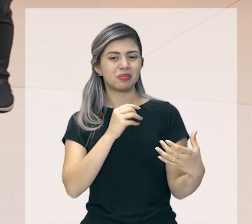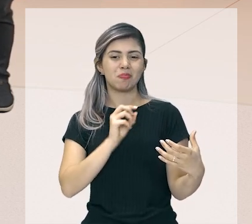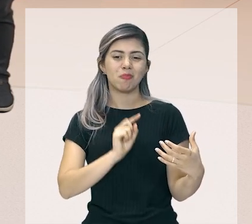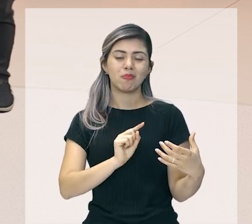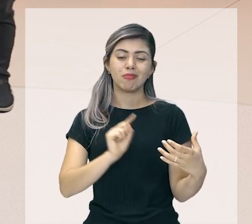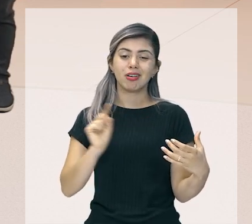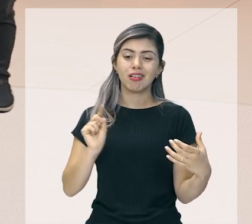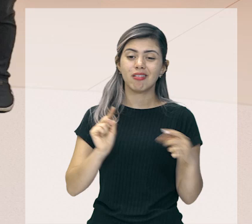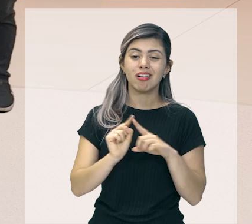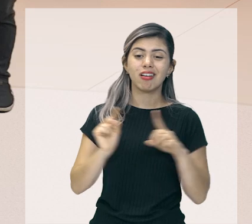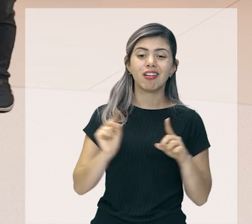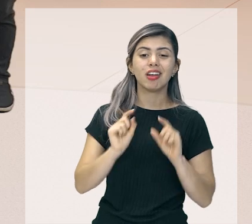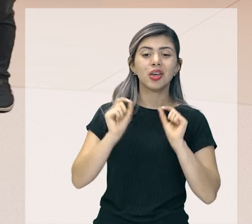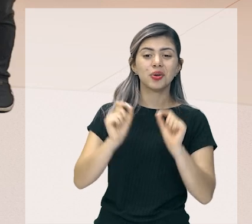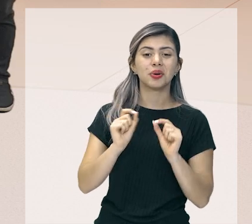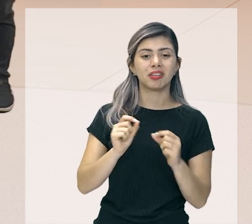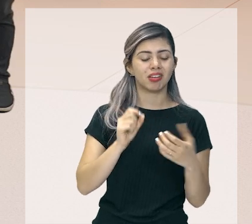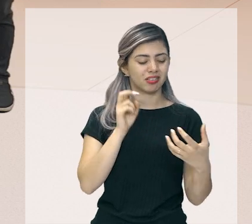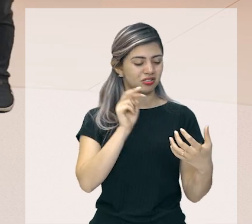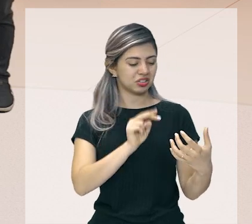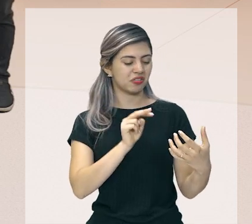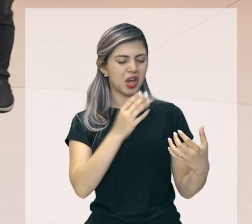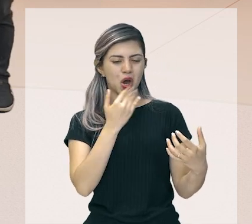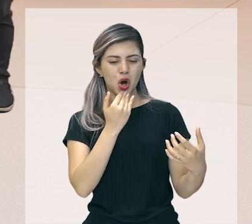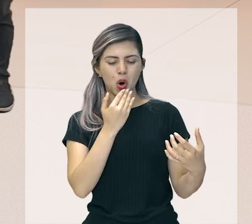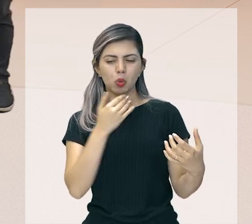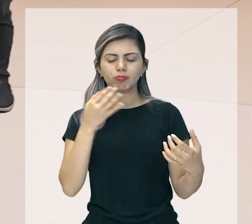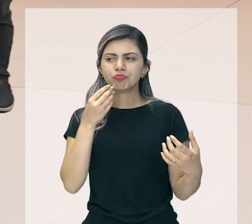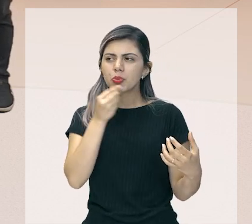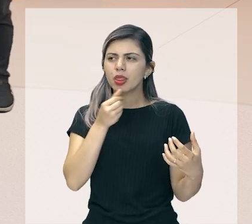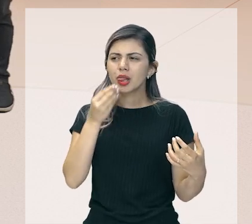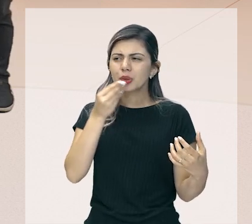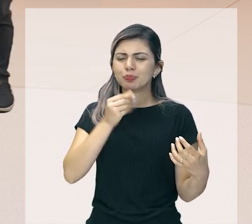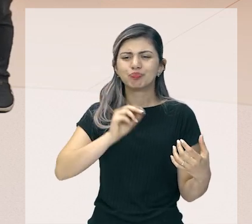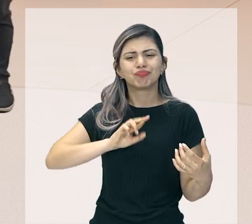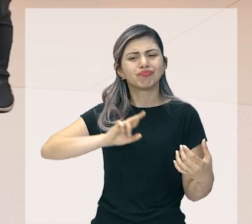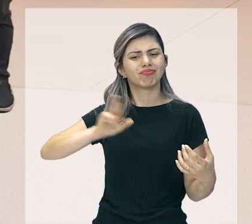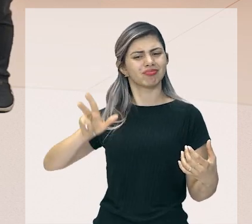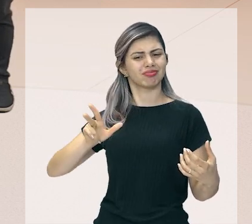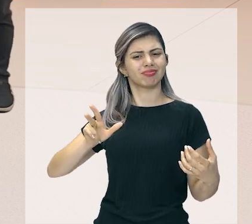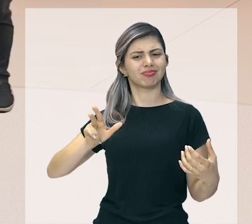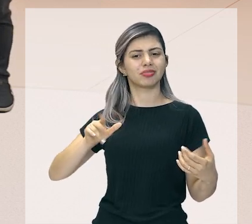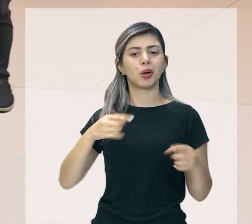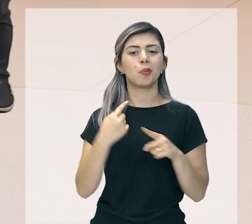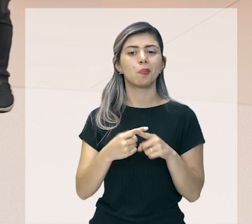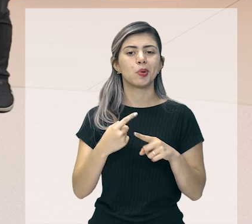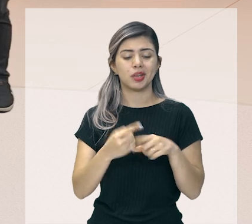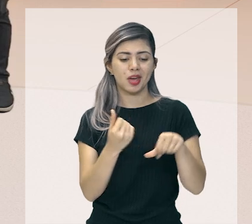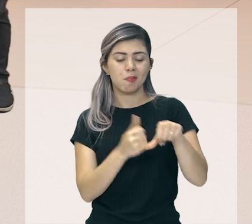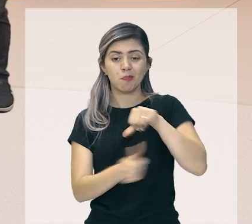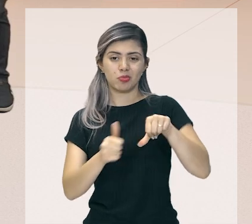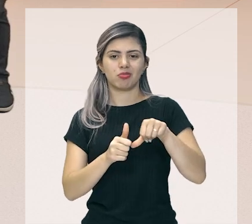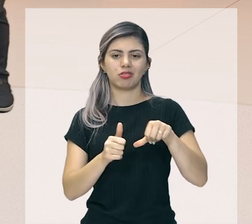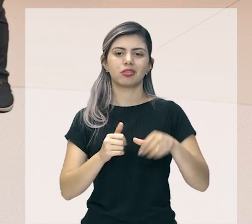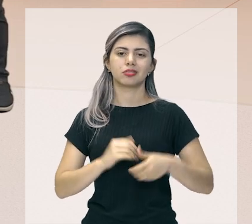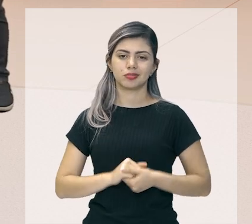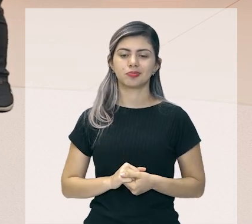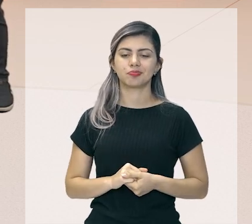eles deixam de ter aquela pegada orgânica, né? Que originalmente eles tinham. Então, essas mudanças, elas, felizmente, acontecem,